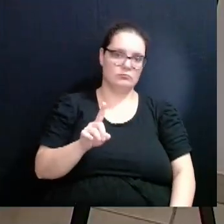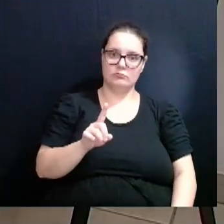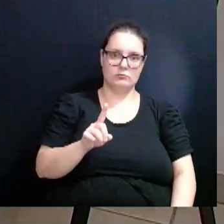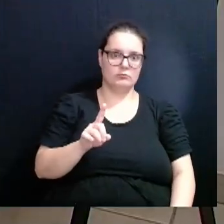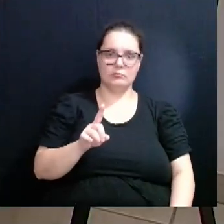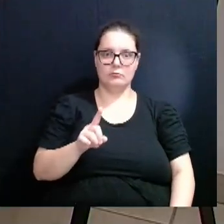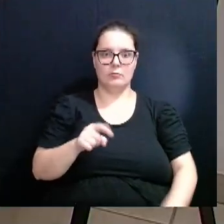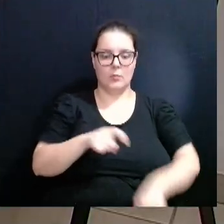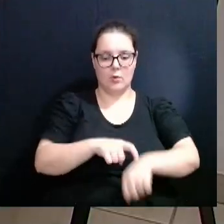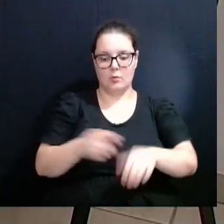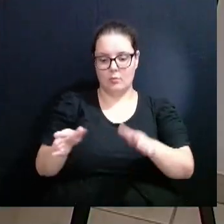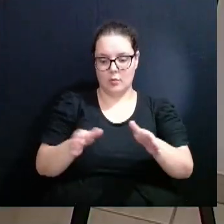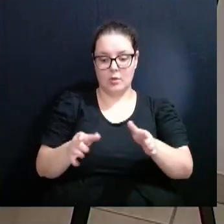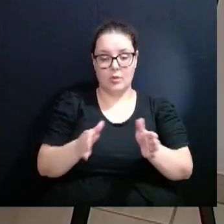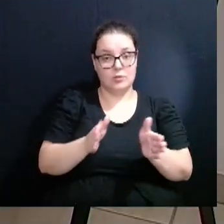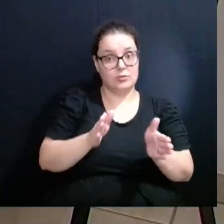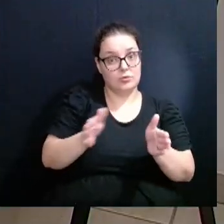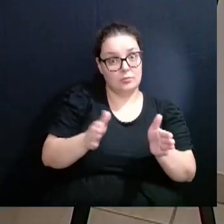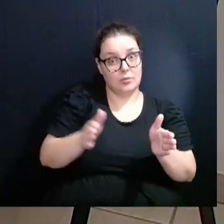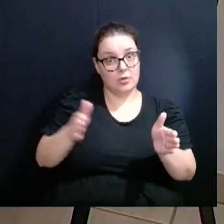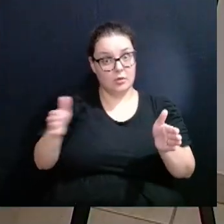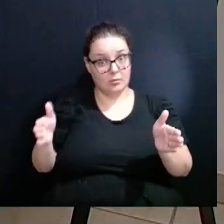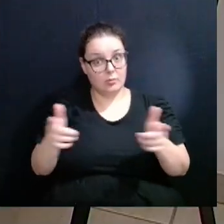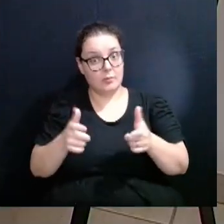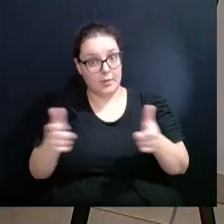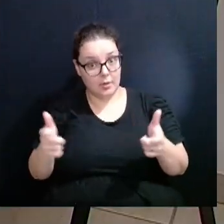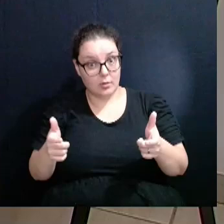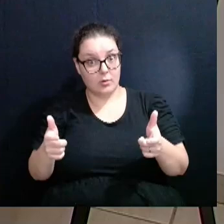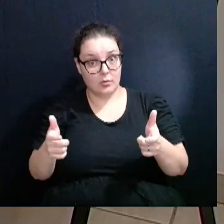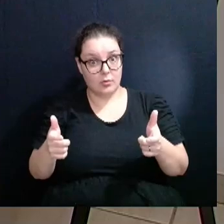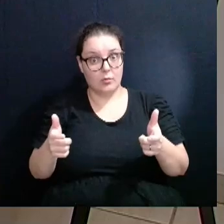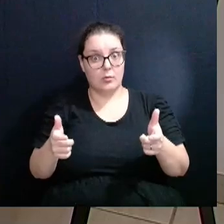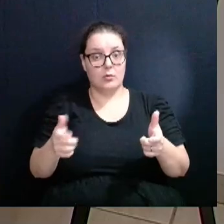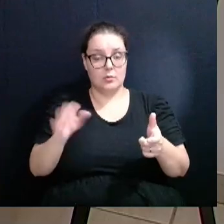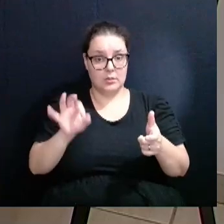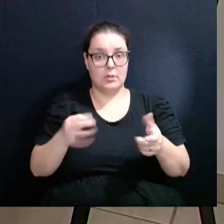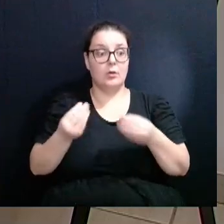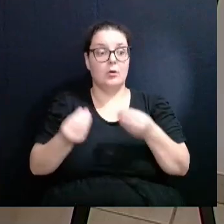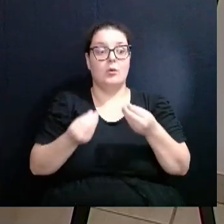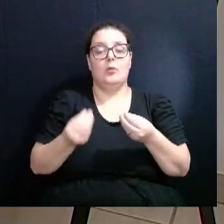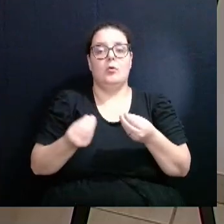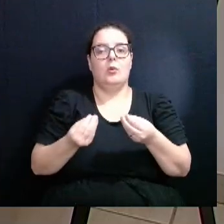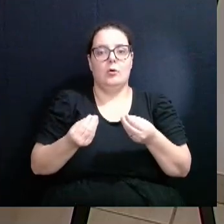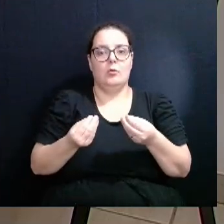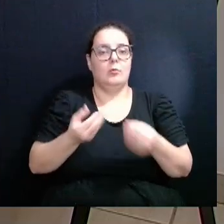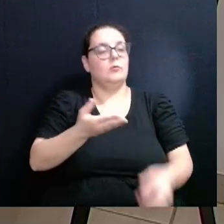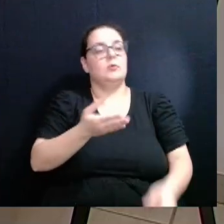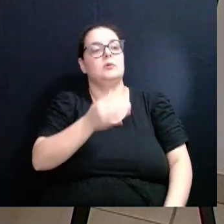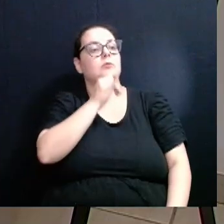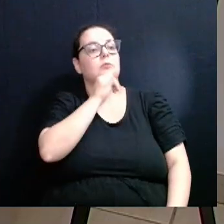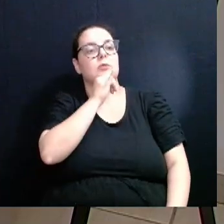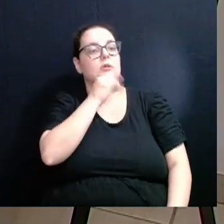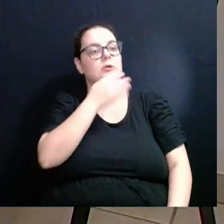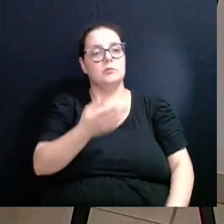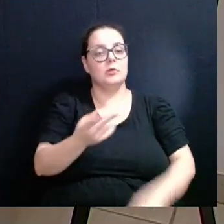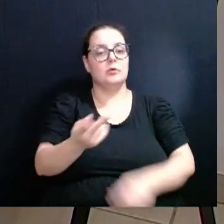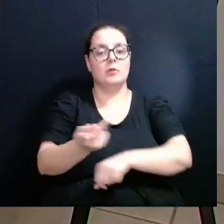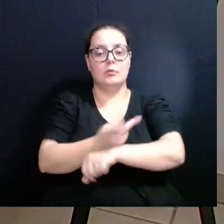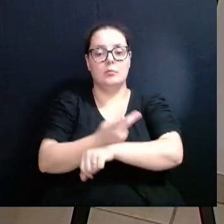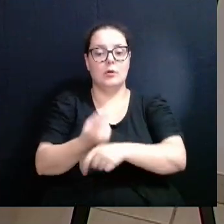médio a longo, correto? Como convencer? Você, por exemplo, que vai atrás dos recursos, Patrícia, me